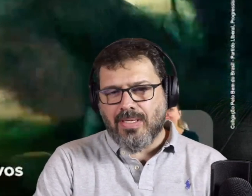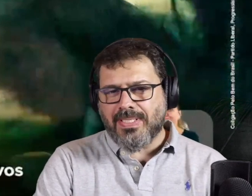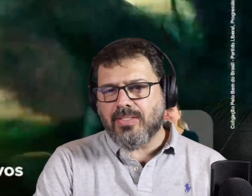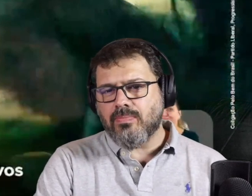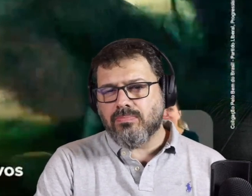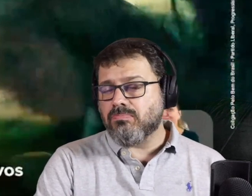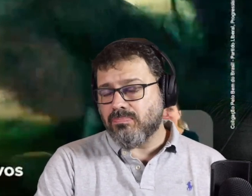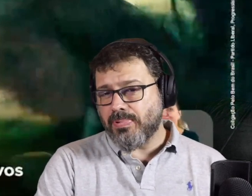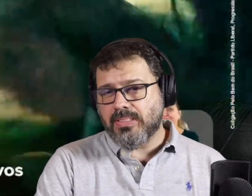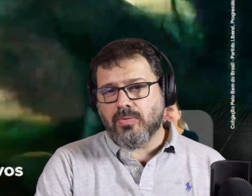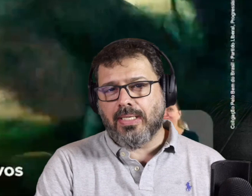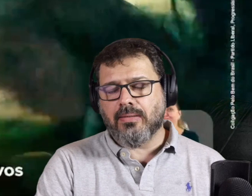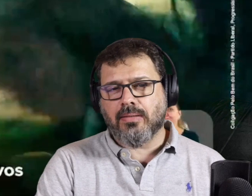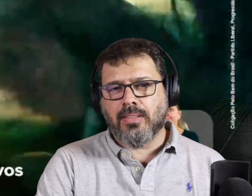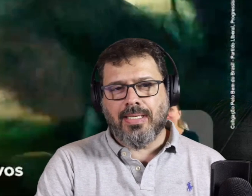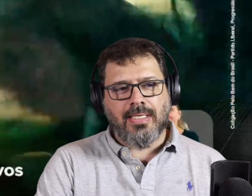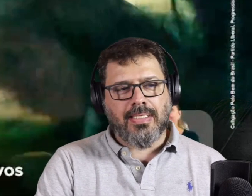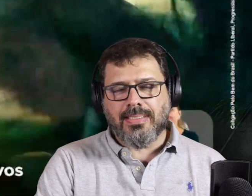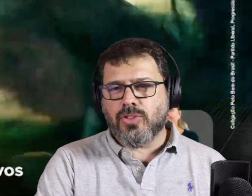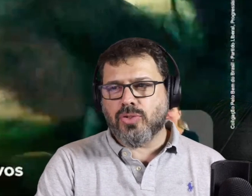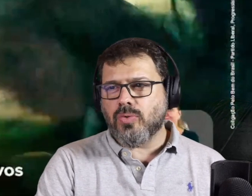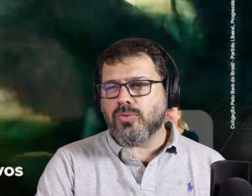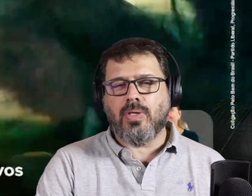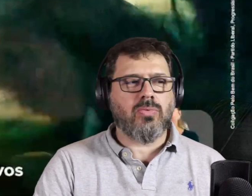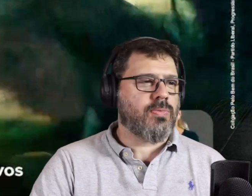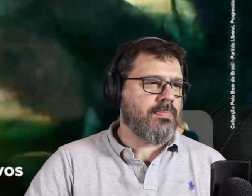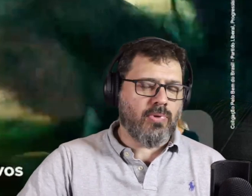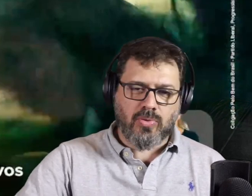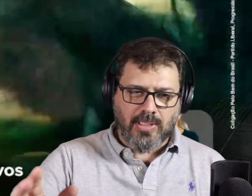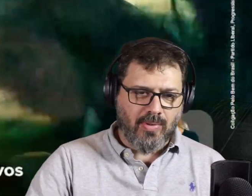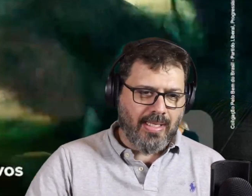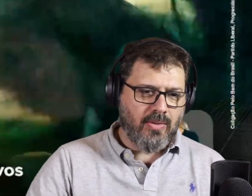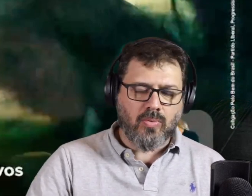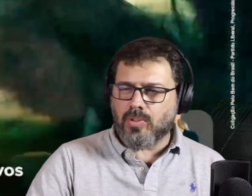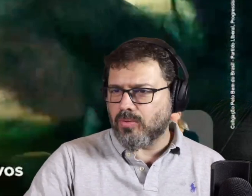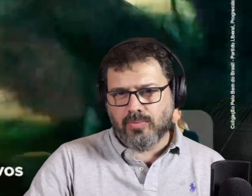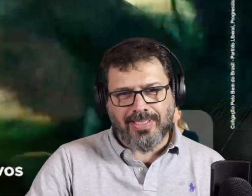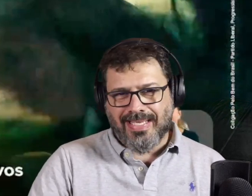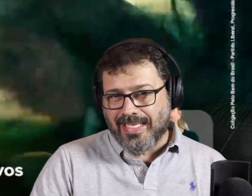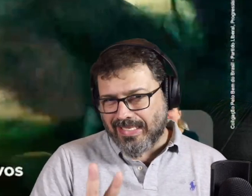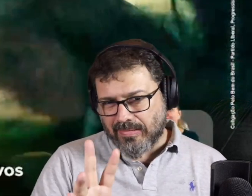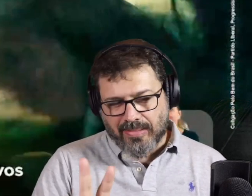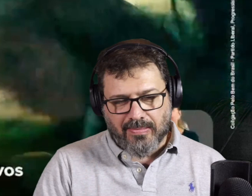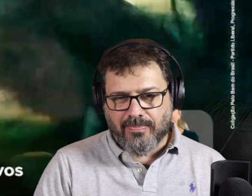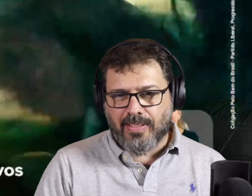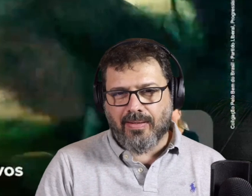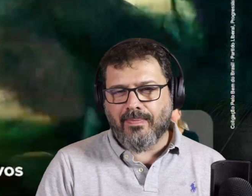Eu tenho impressão, tá? Que esse discurso, ah, o imposto tal caiu, o outro...